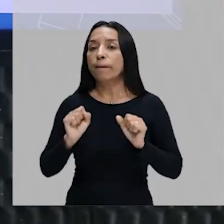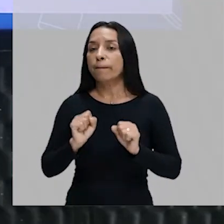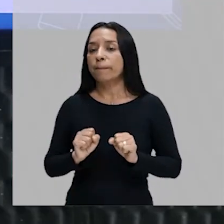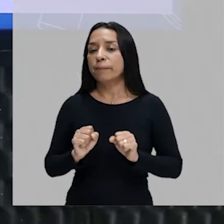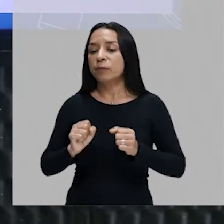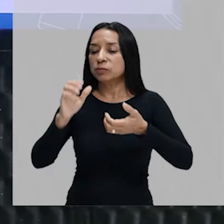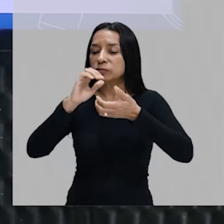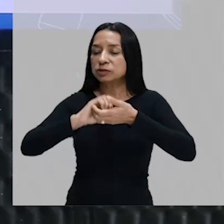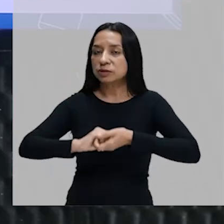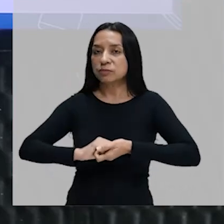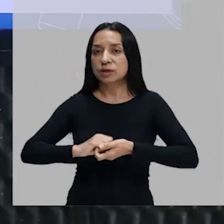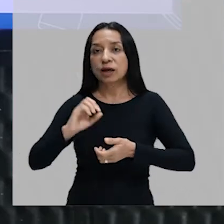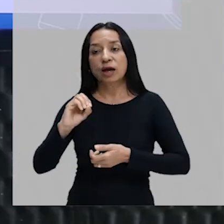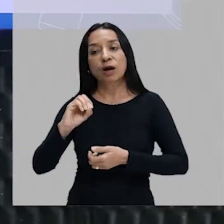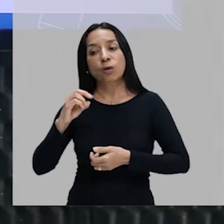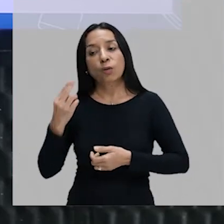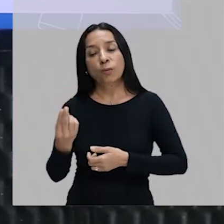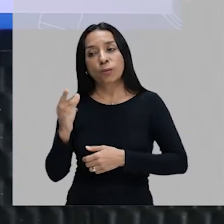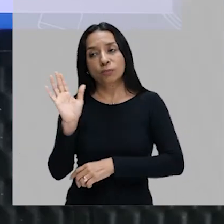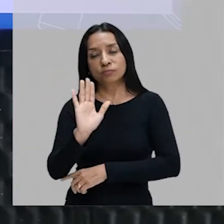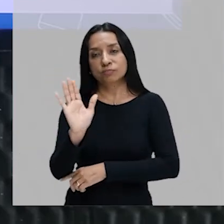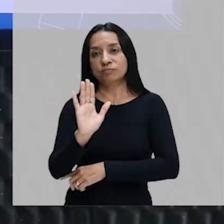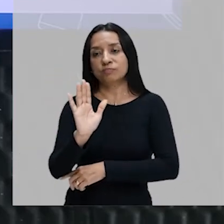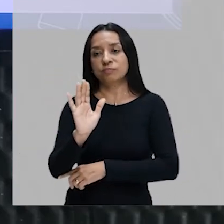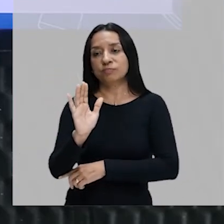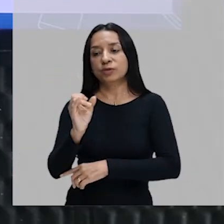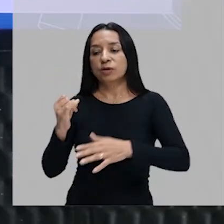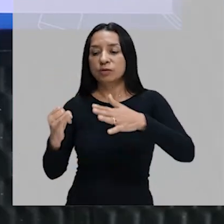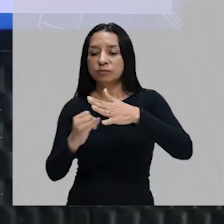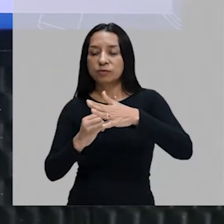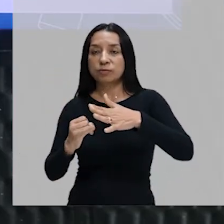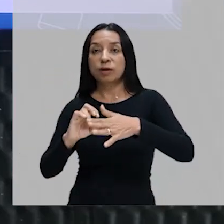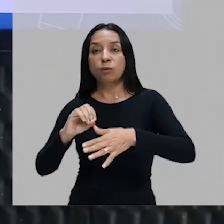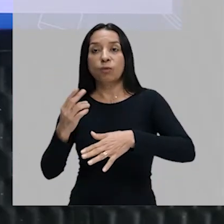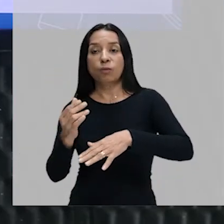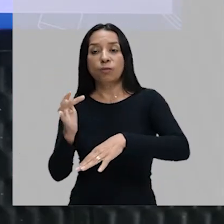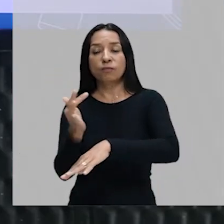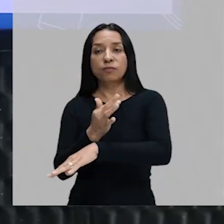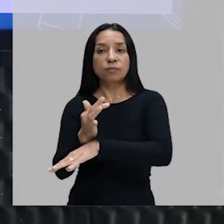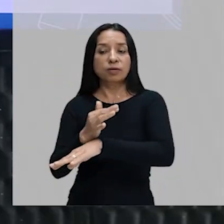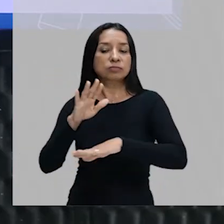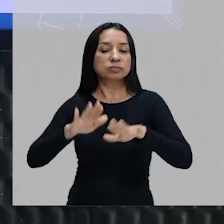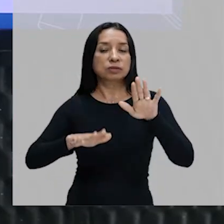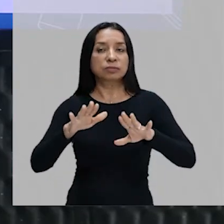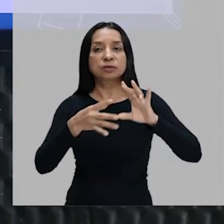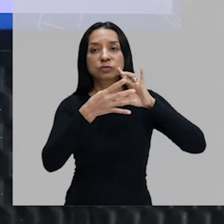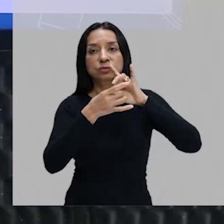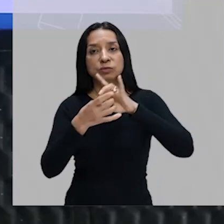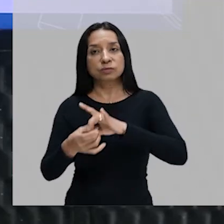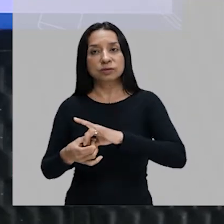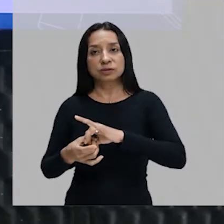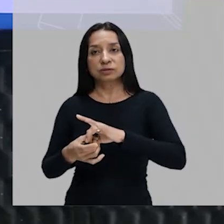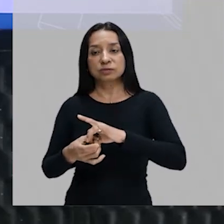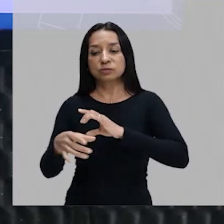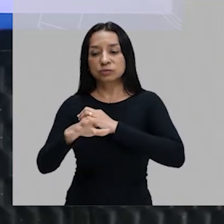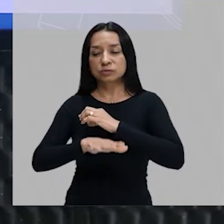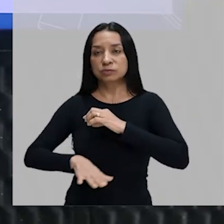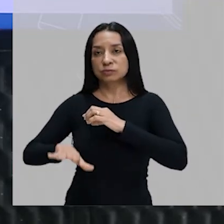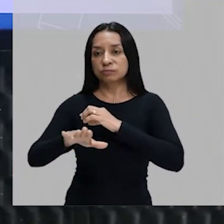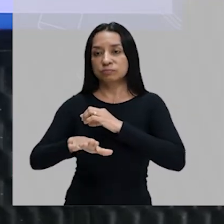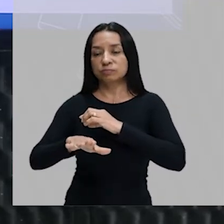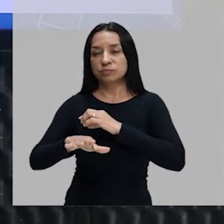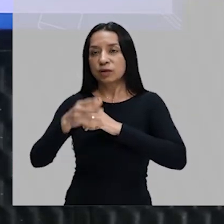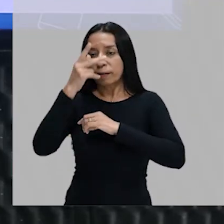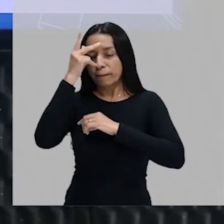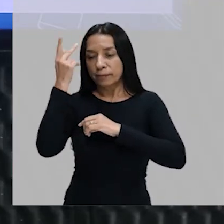ou saudar alguém de maneira formal ou informal. Depende do contexto em que eu me encontro e das pessoas com as quais